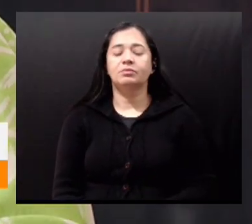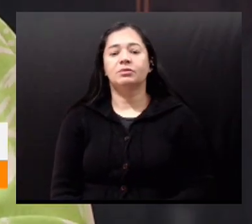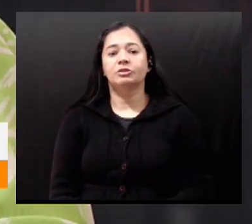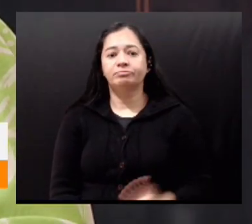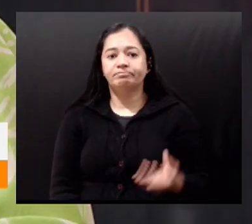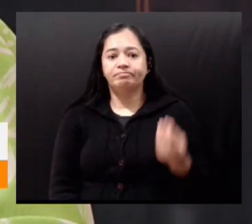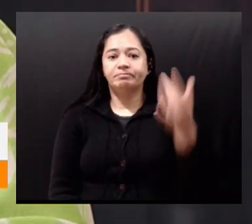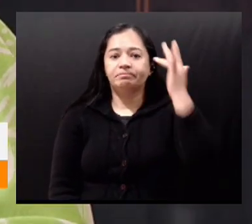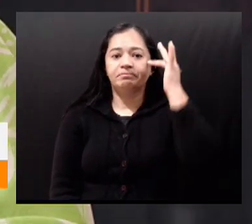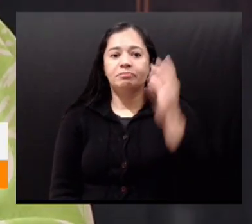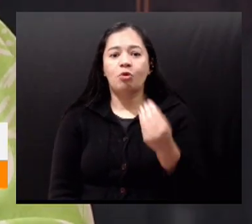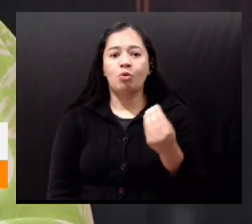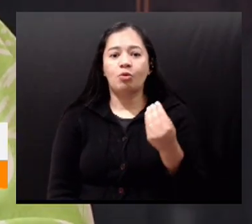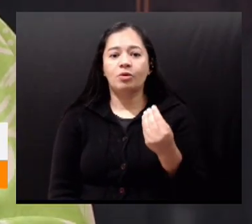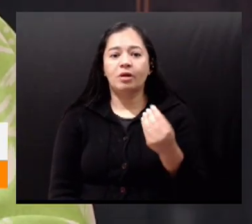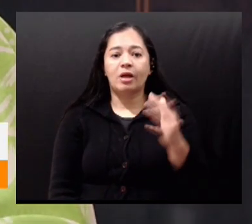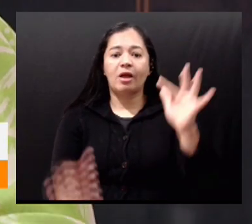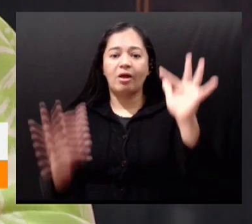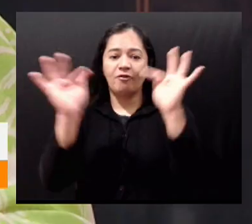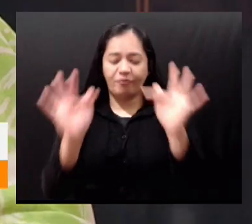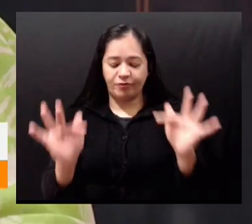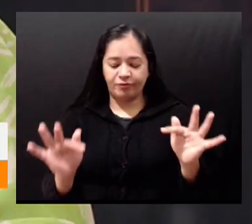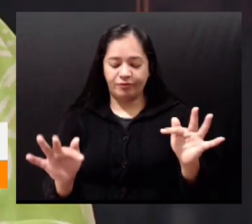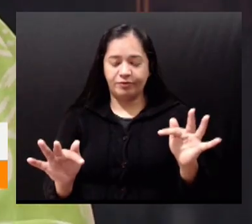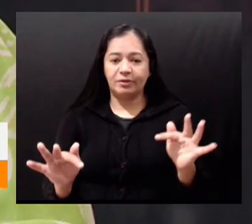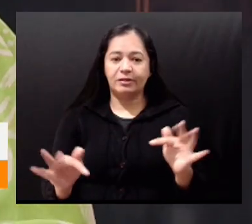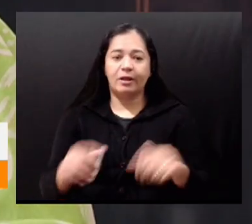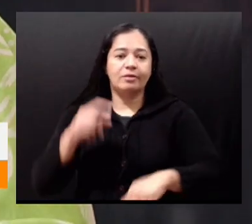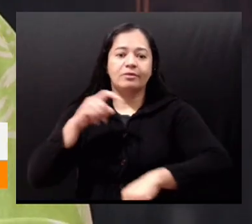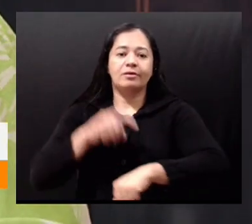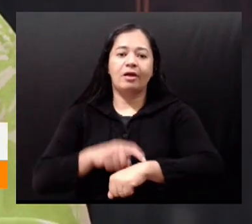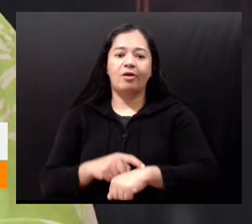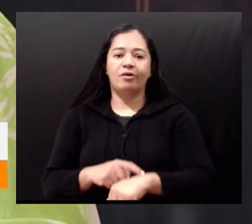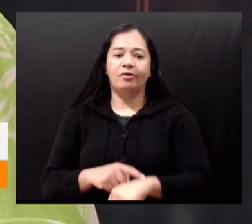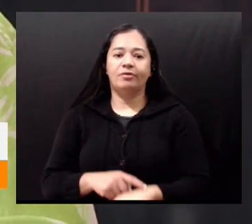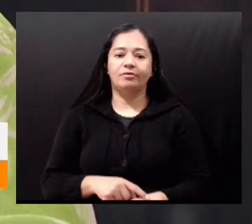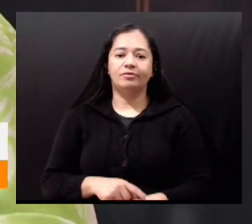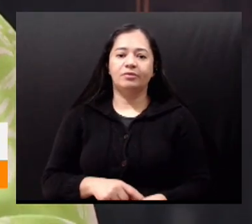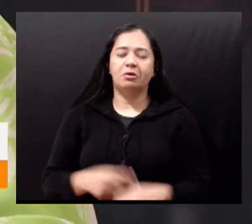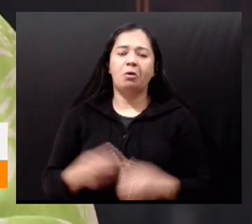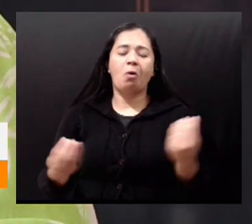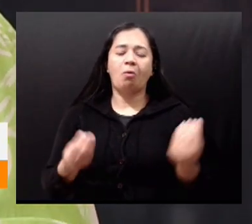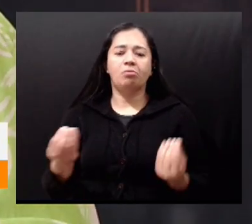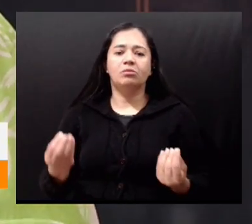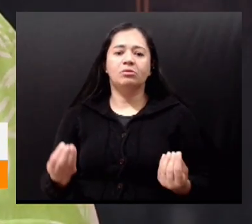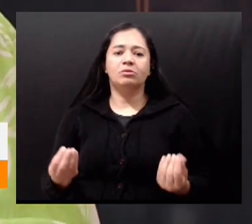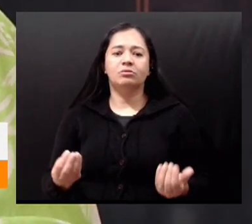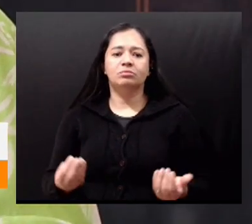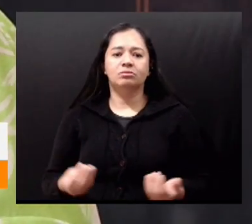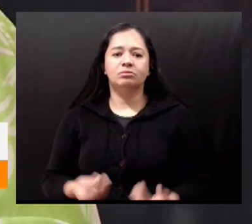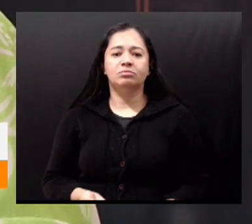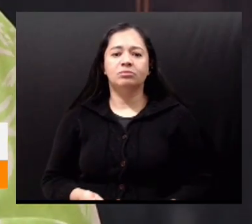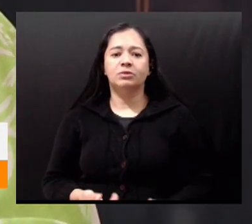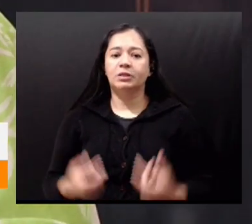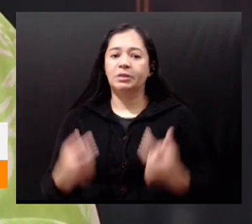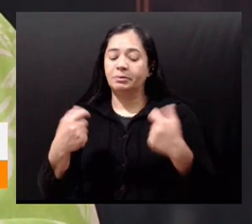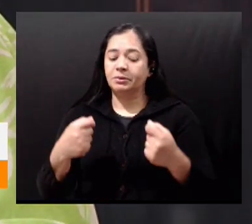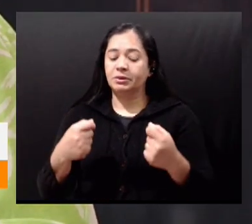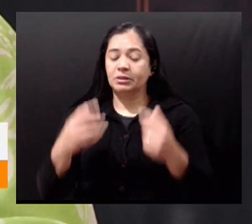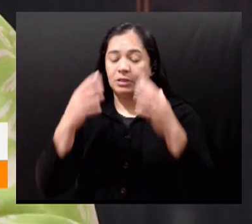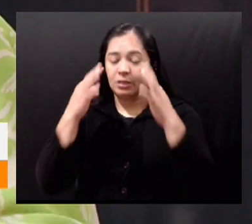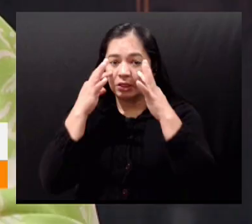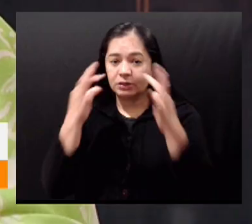a felicidade ela é instantânea. Que Uhum. felicidade é essa, né. Então, é bom a gente colocar,